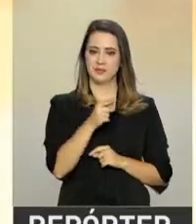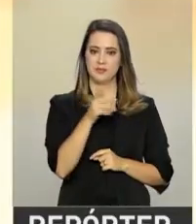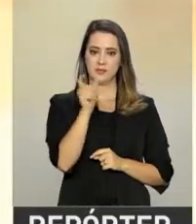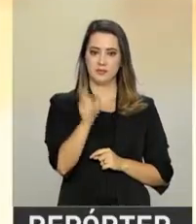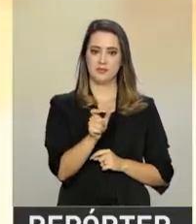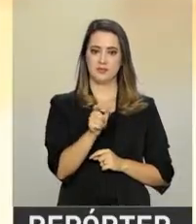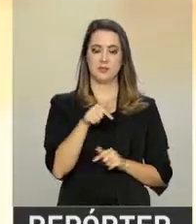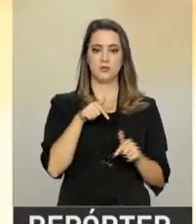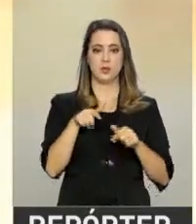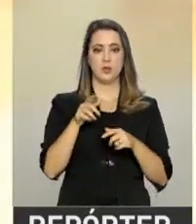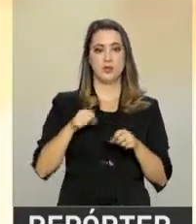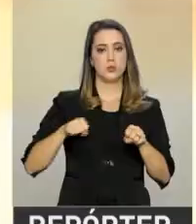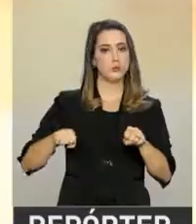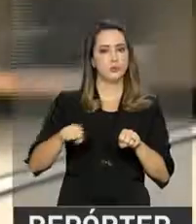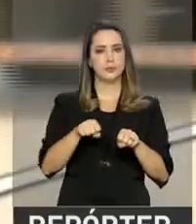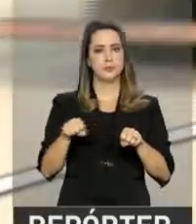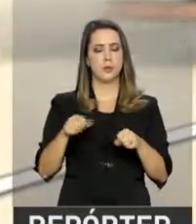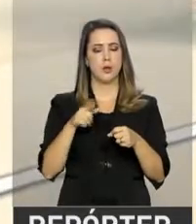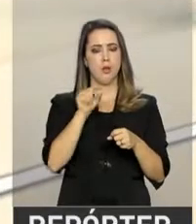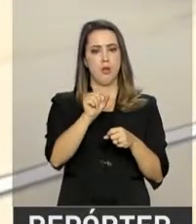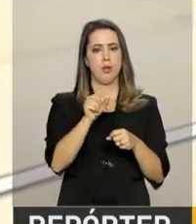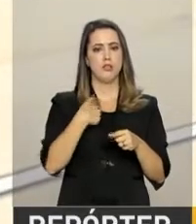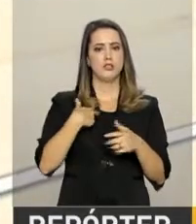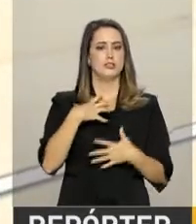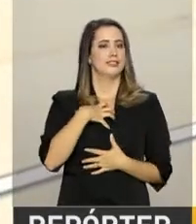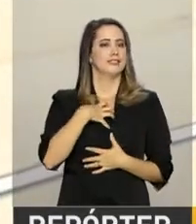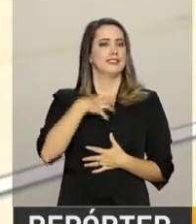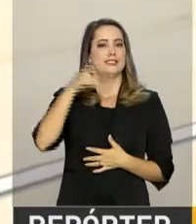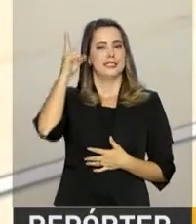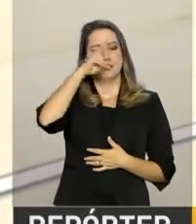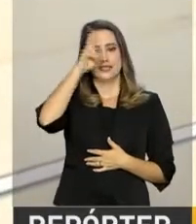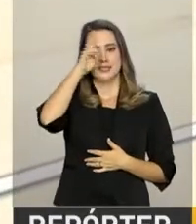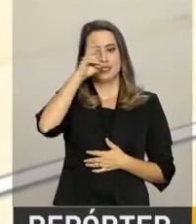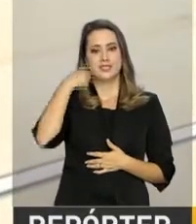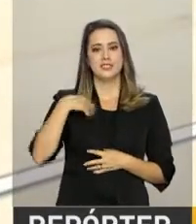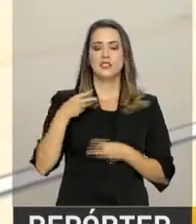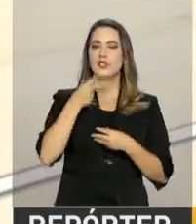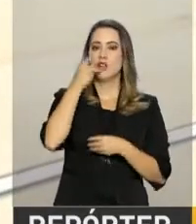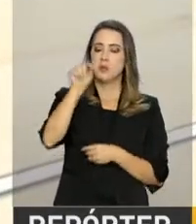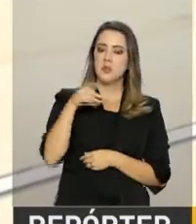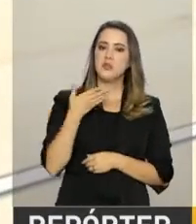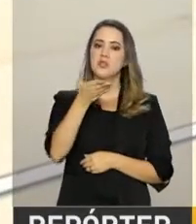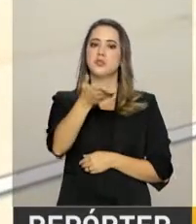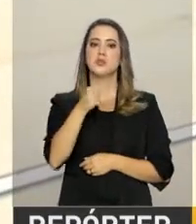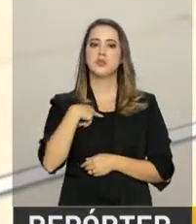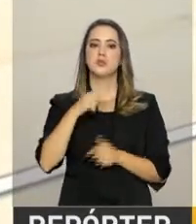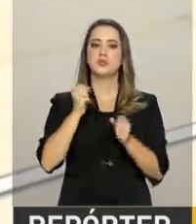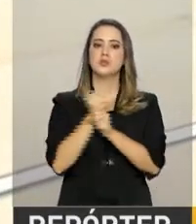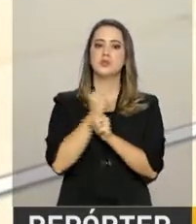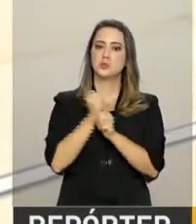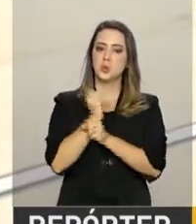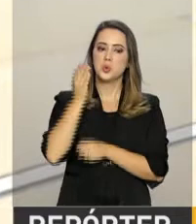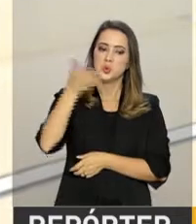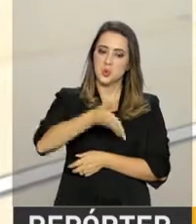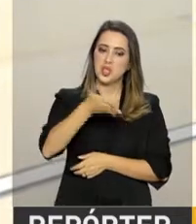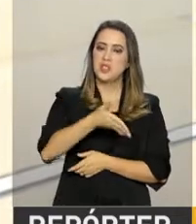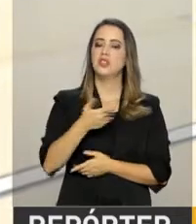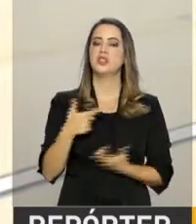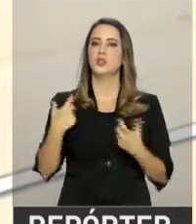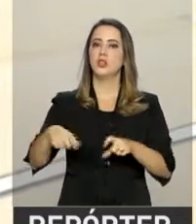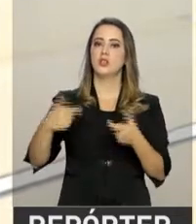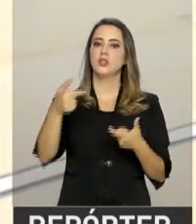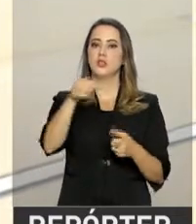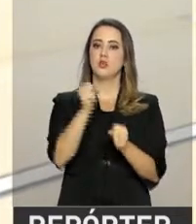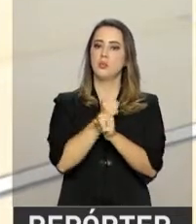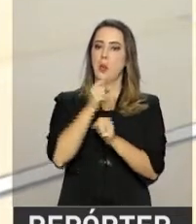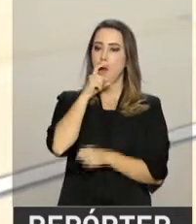este operador de máquinas. Vai ficar na história, viu? Eu vou passar com meus filhos aí, vou dizer, meu filho, trabalhando nessa obra aqui, foi